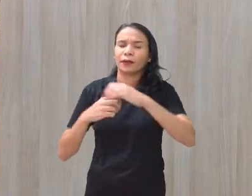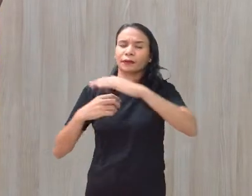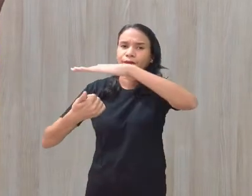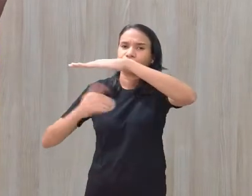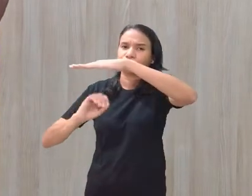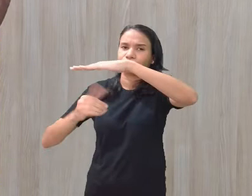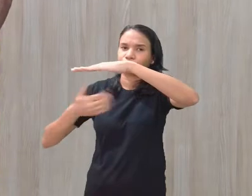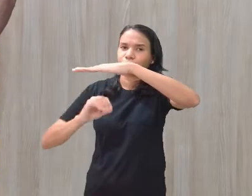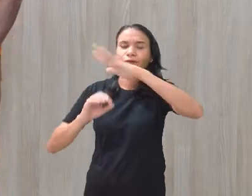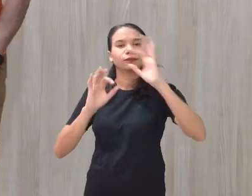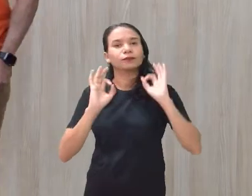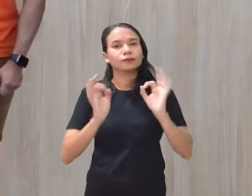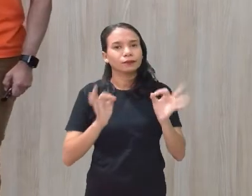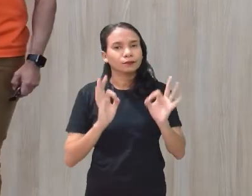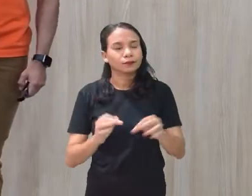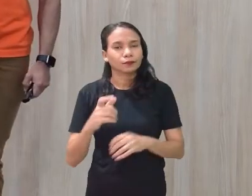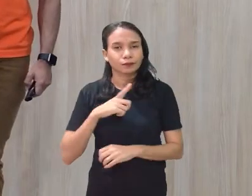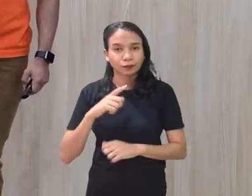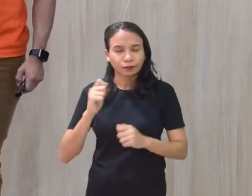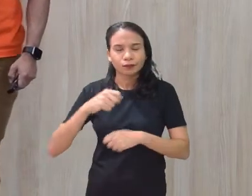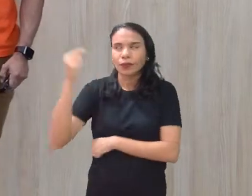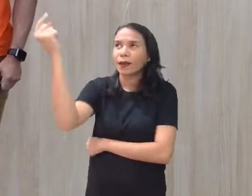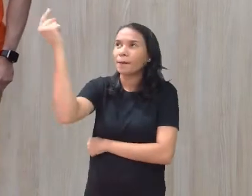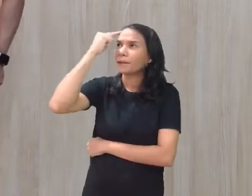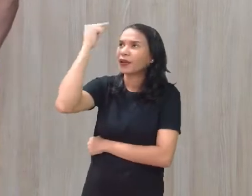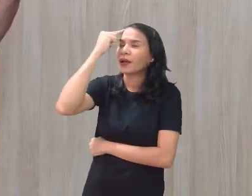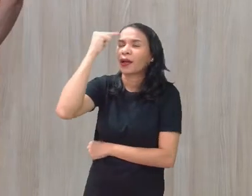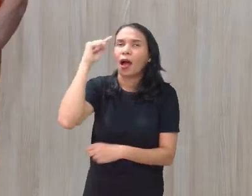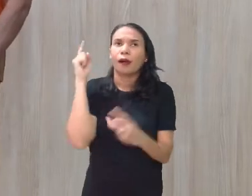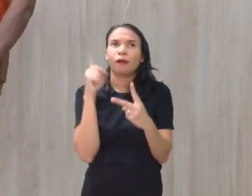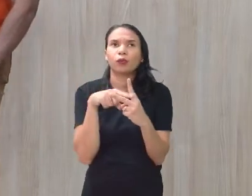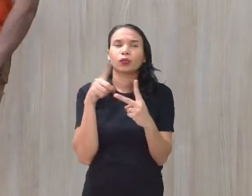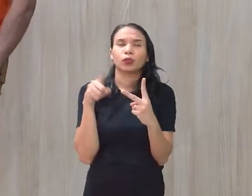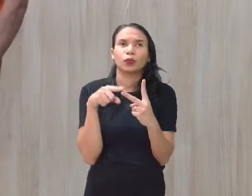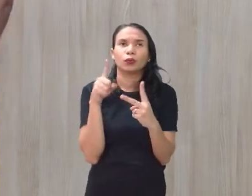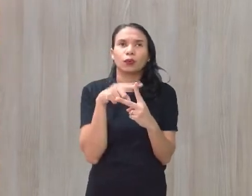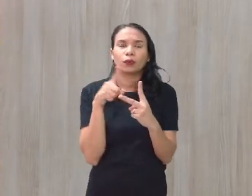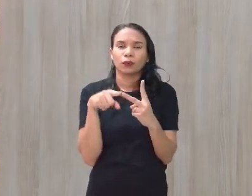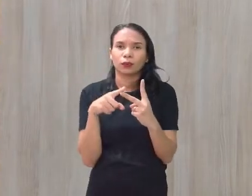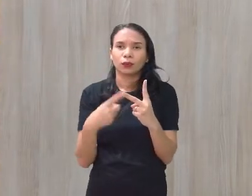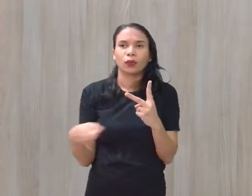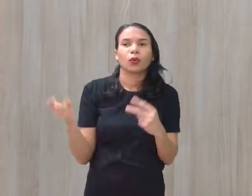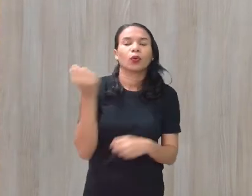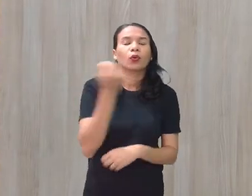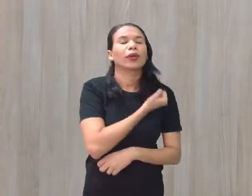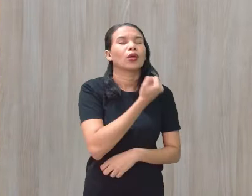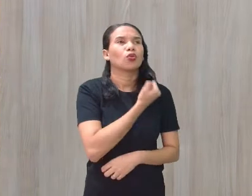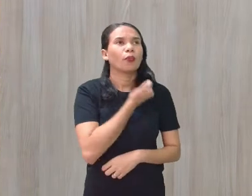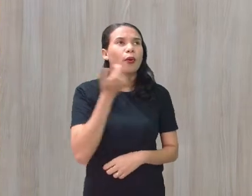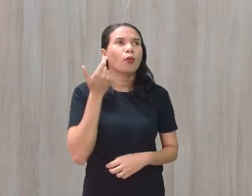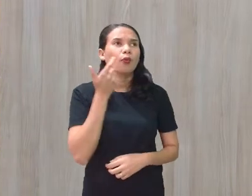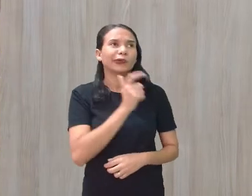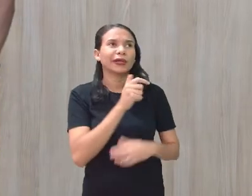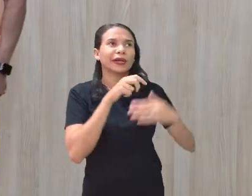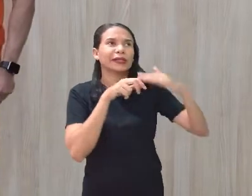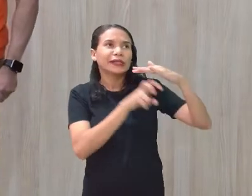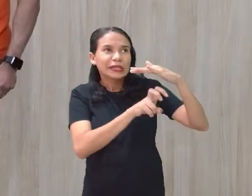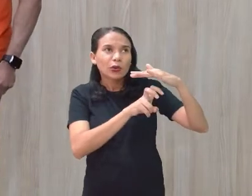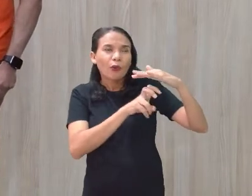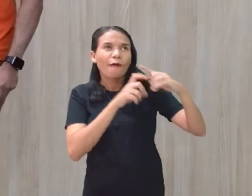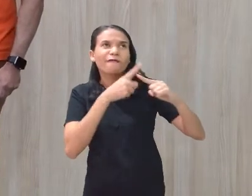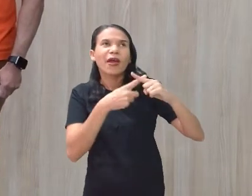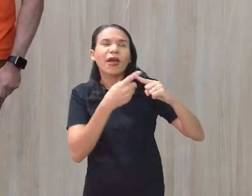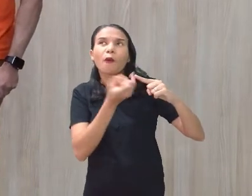10, certo? Aí você pode pensar de duas formas. Que número eu multiplico 5 para encontrar